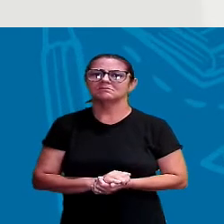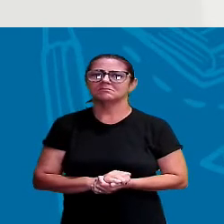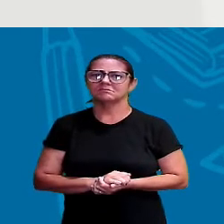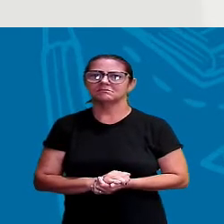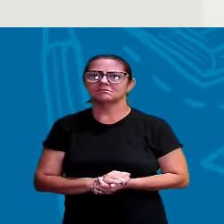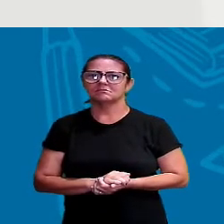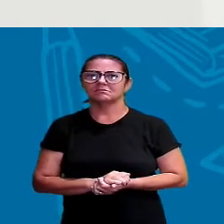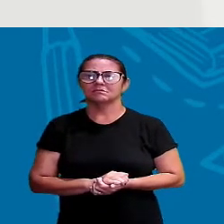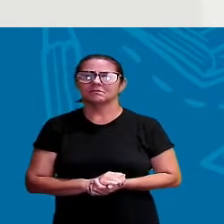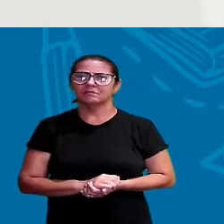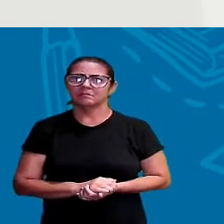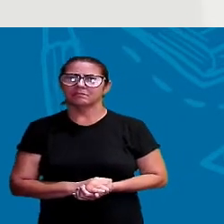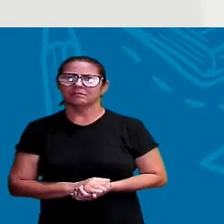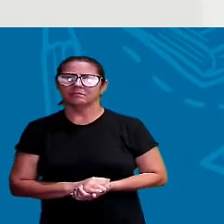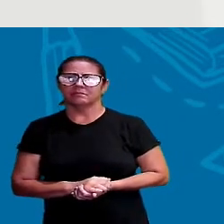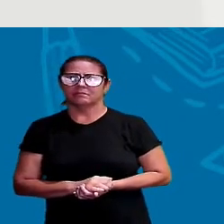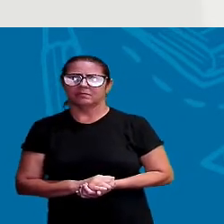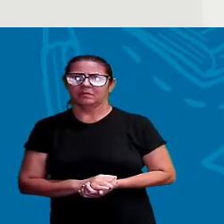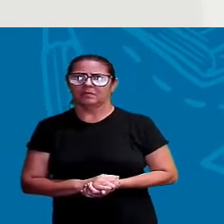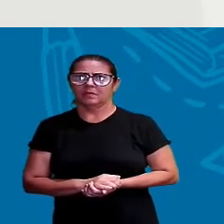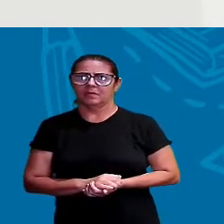aula. Bom,